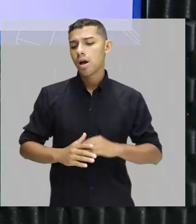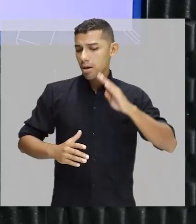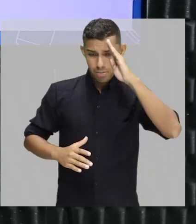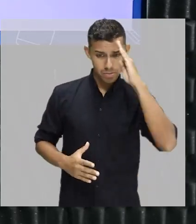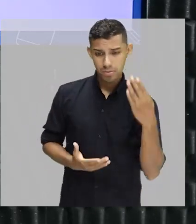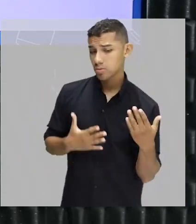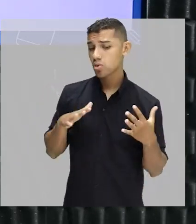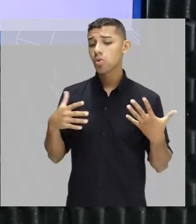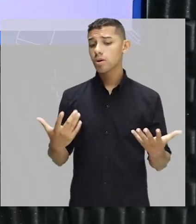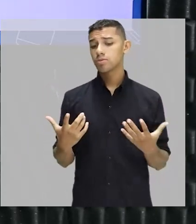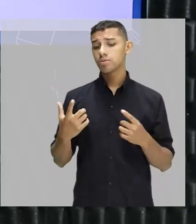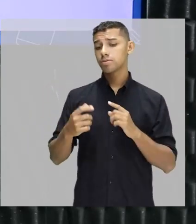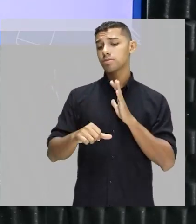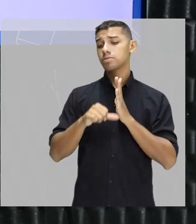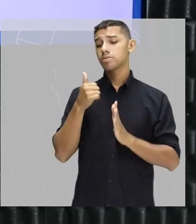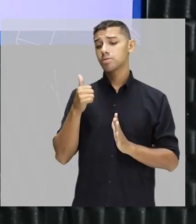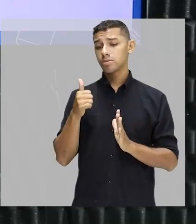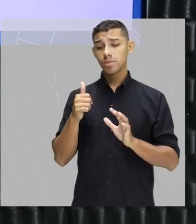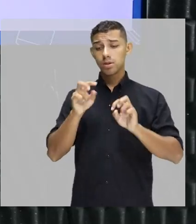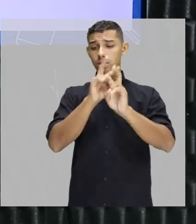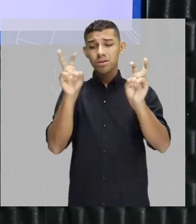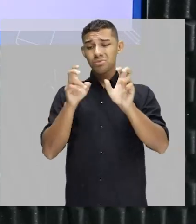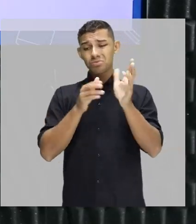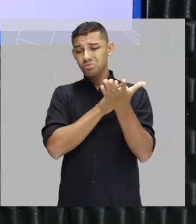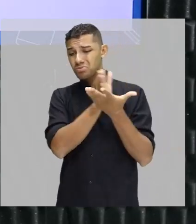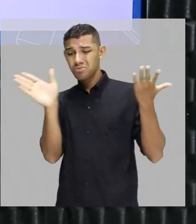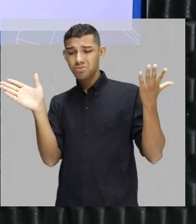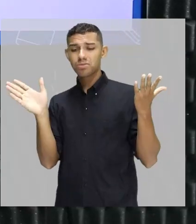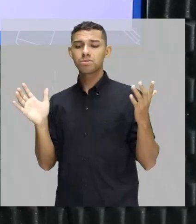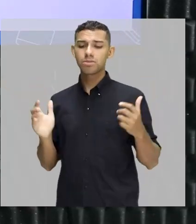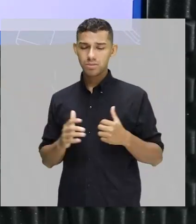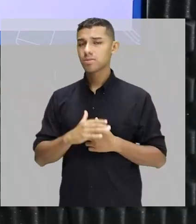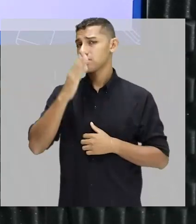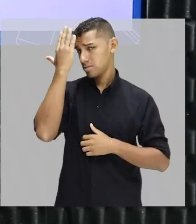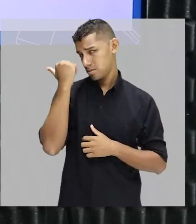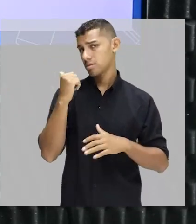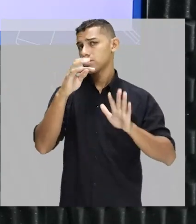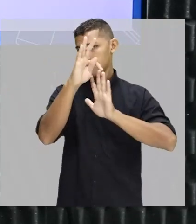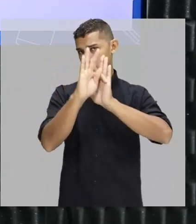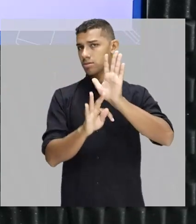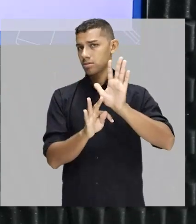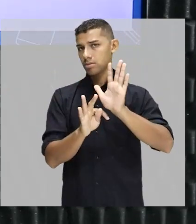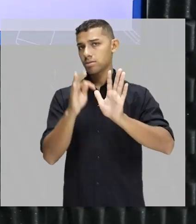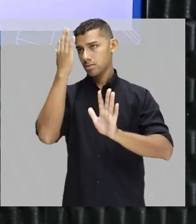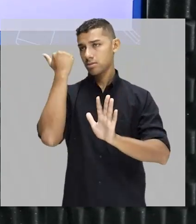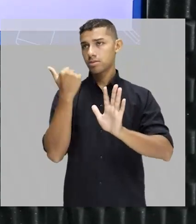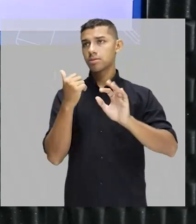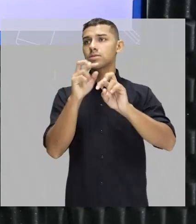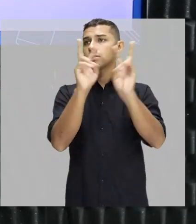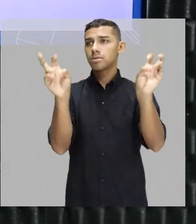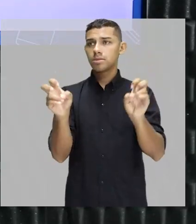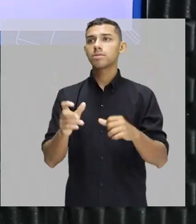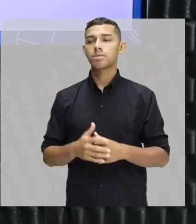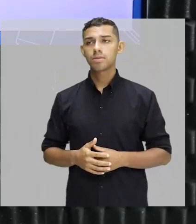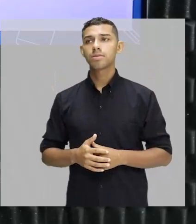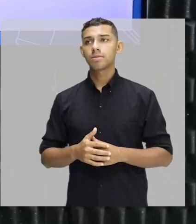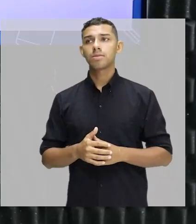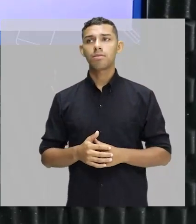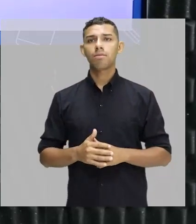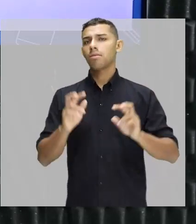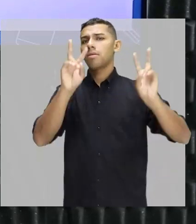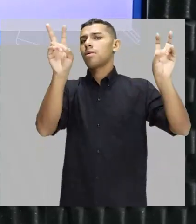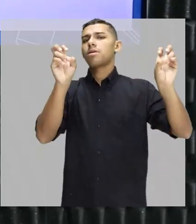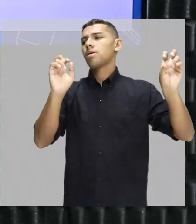principais razões? Primeiro, fuga ao tema, né? Vocês sabem que o Enem ele vai trazer um tema. Então, se você fugir ao